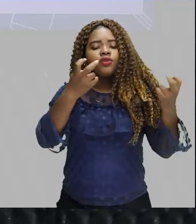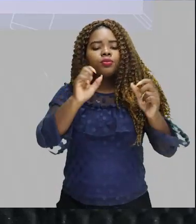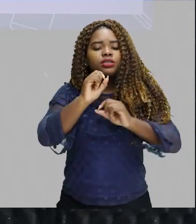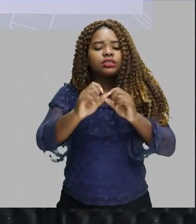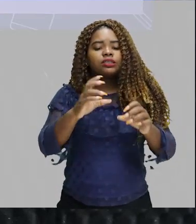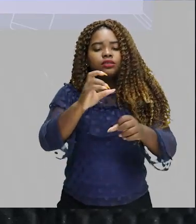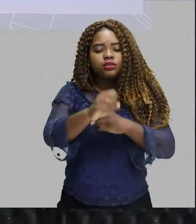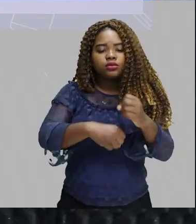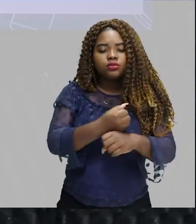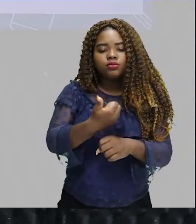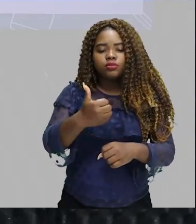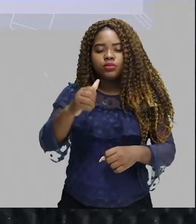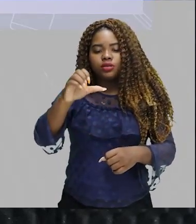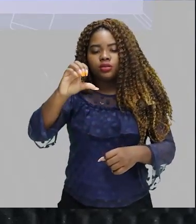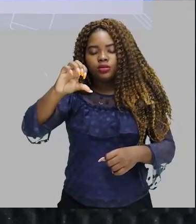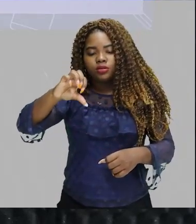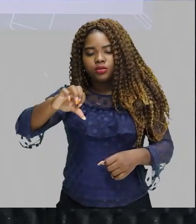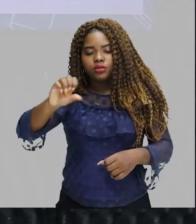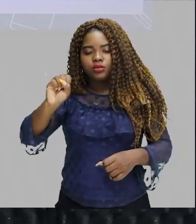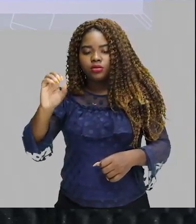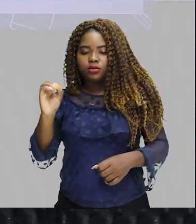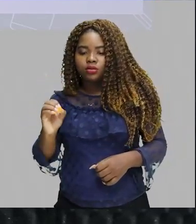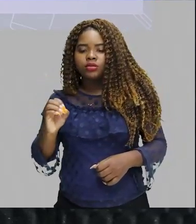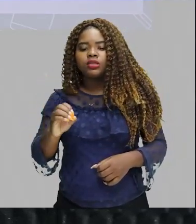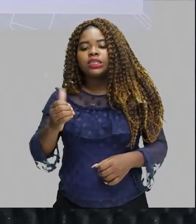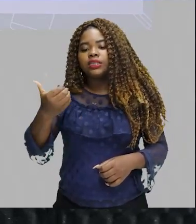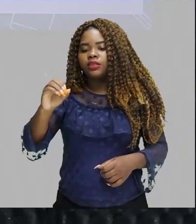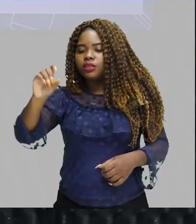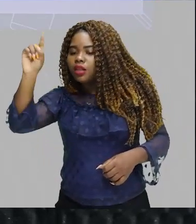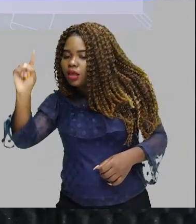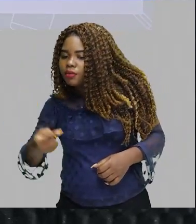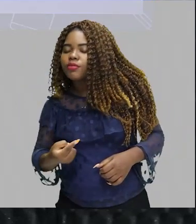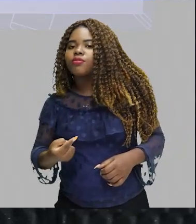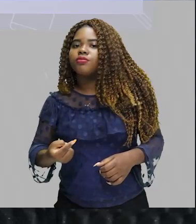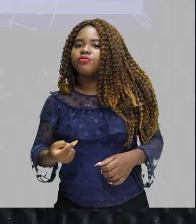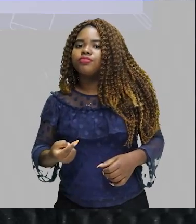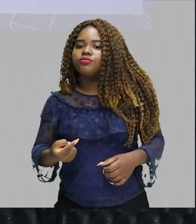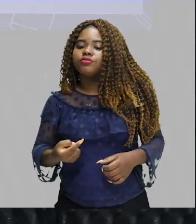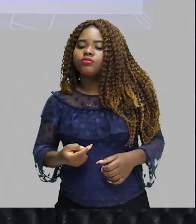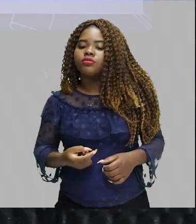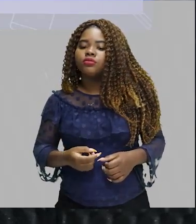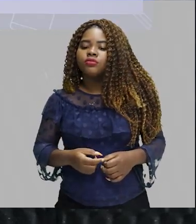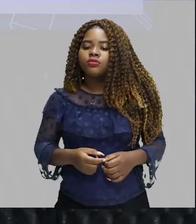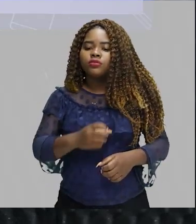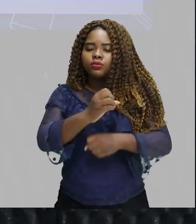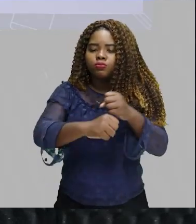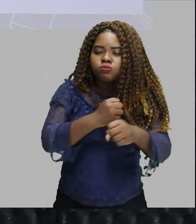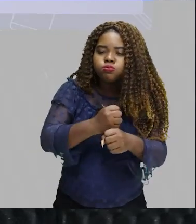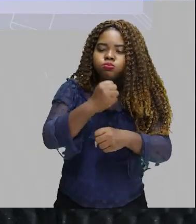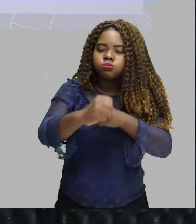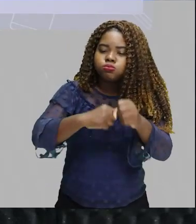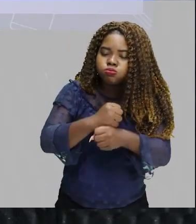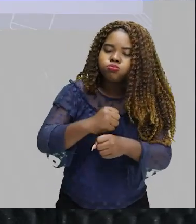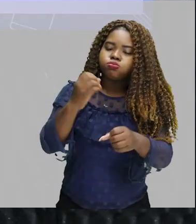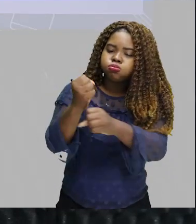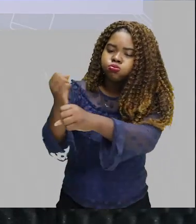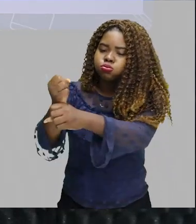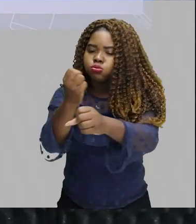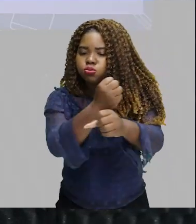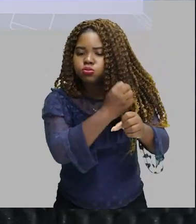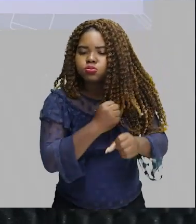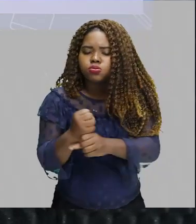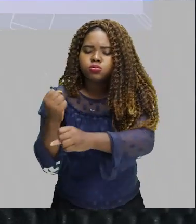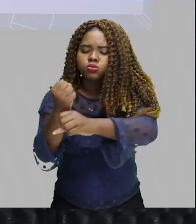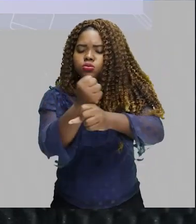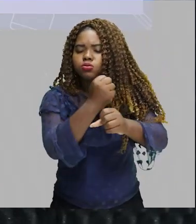população brasileira ali estava chegando em 10 milhões de habitantes. E tu vai perceber que com o passar, por exemplo, dos anos, principalmente aqui, a gente vai